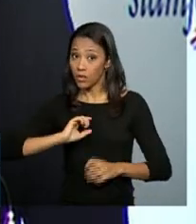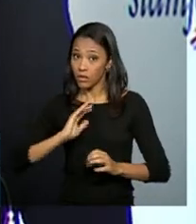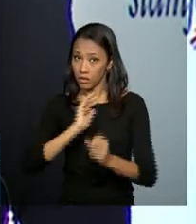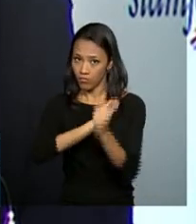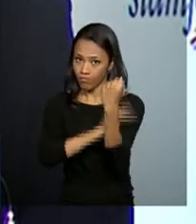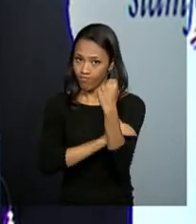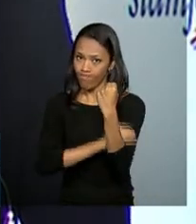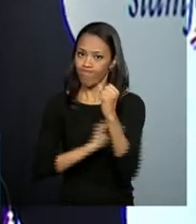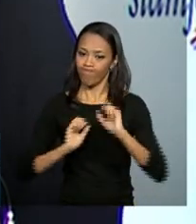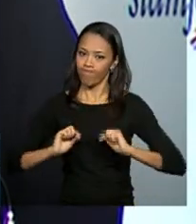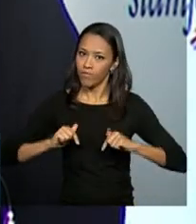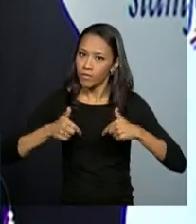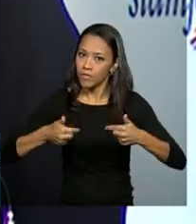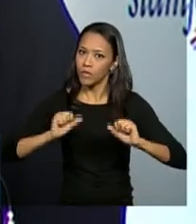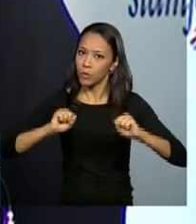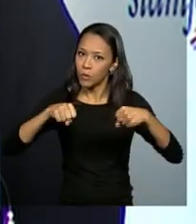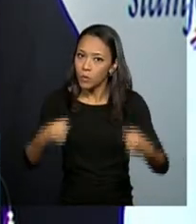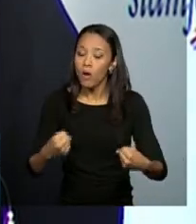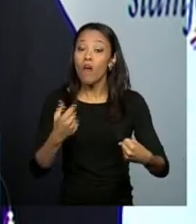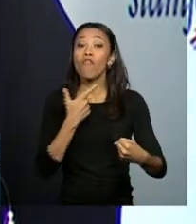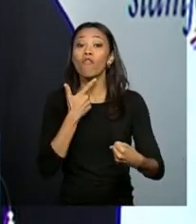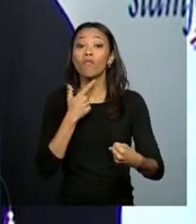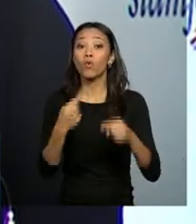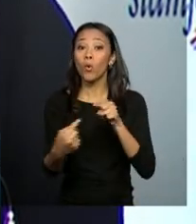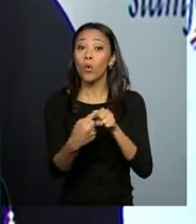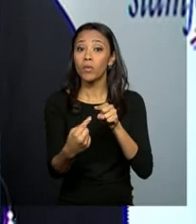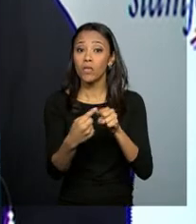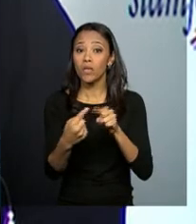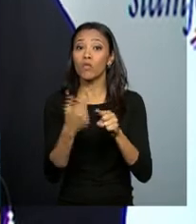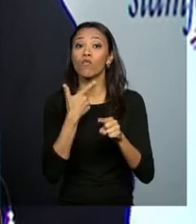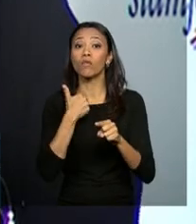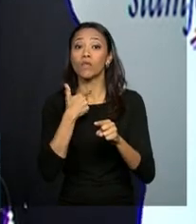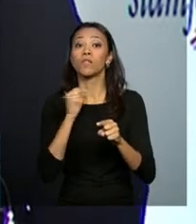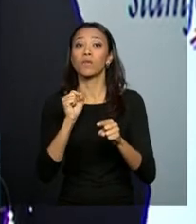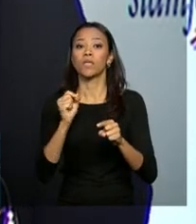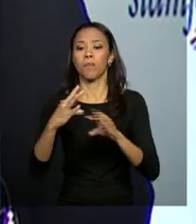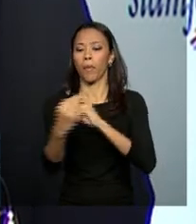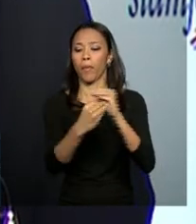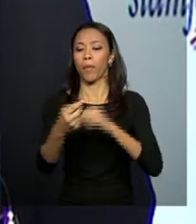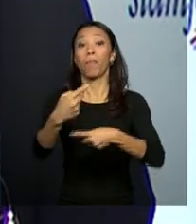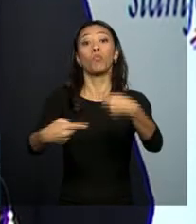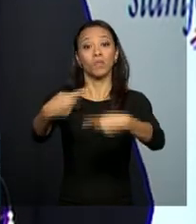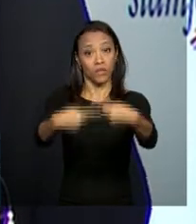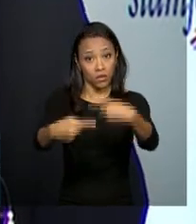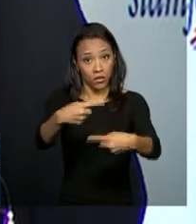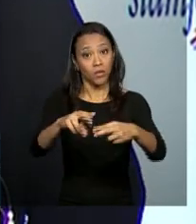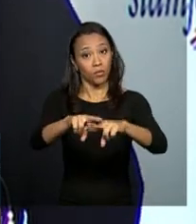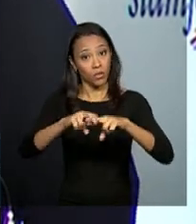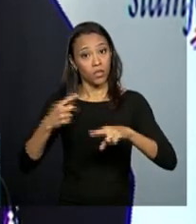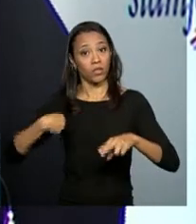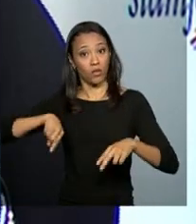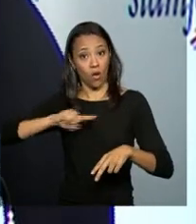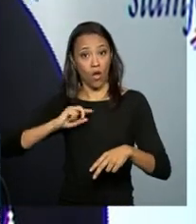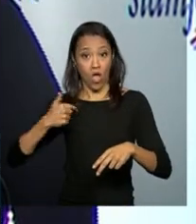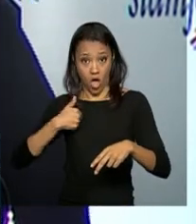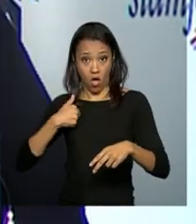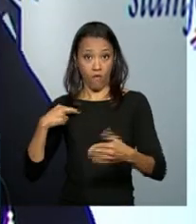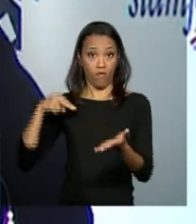tem vontade política e se determina a fazer. Por isso, eu vim aqui hoje para,